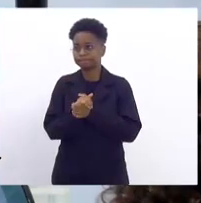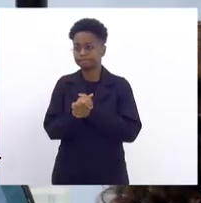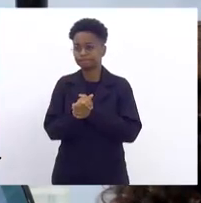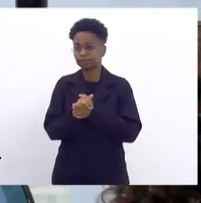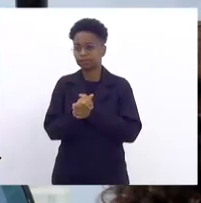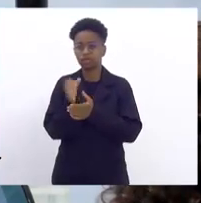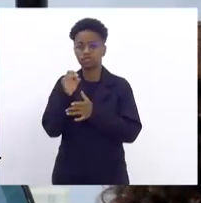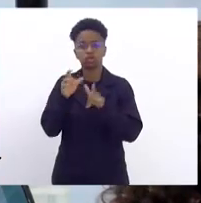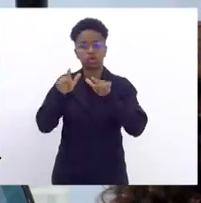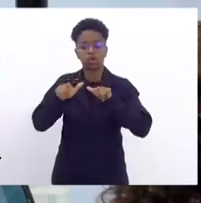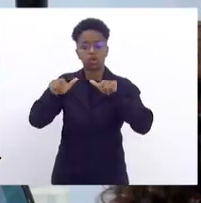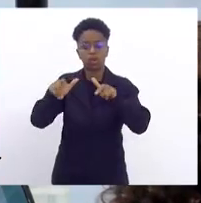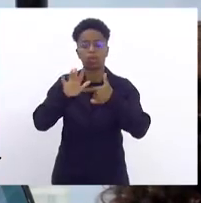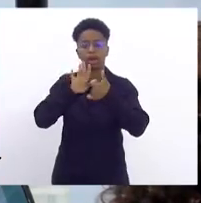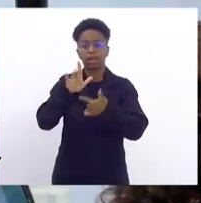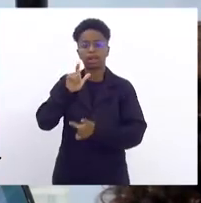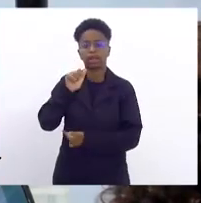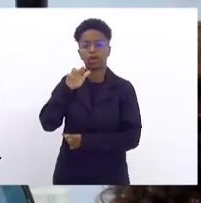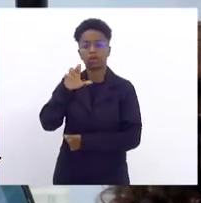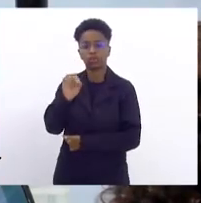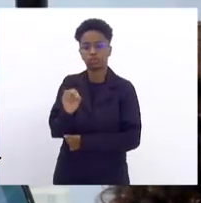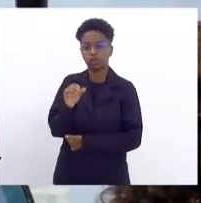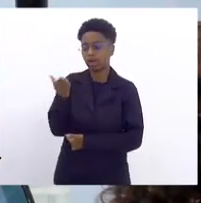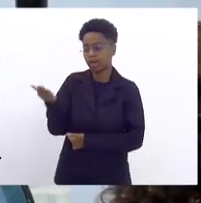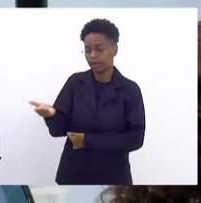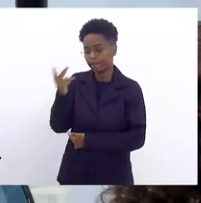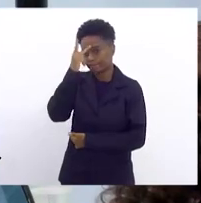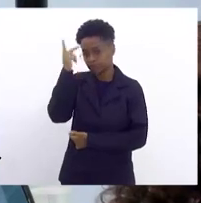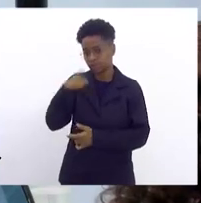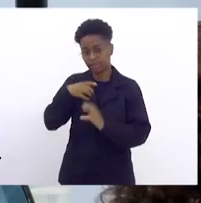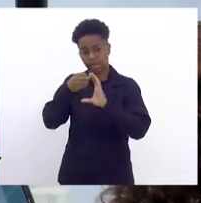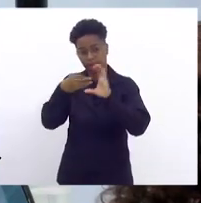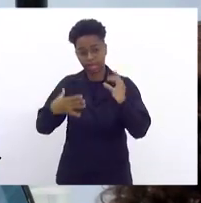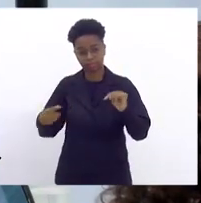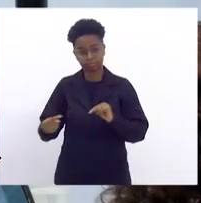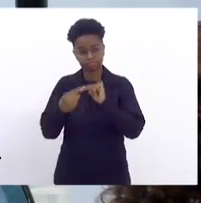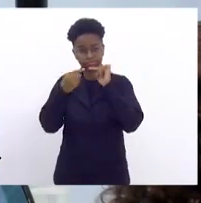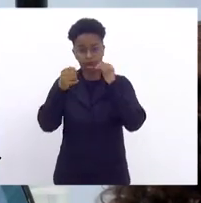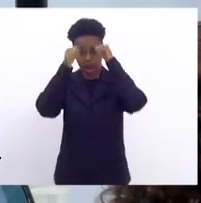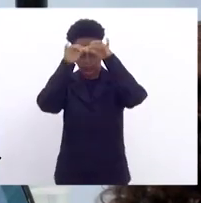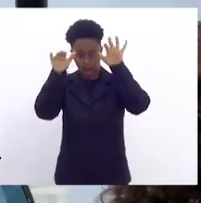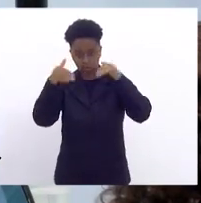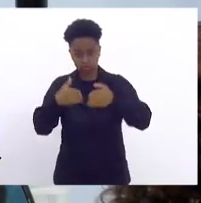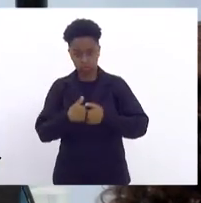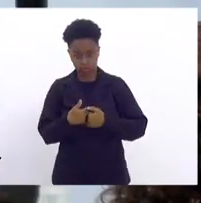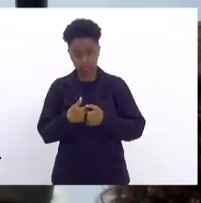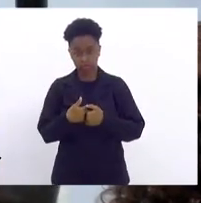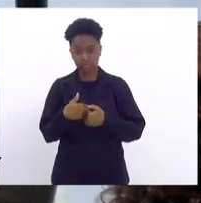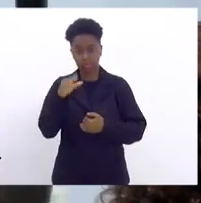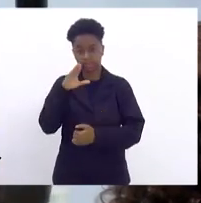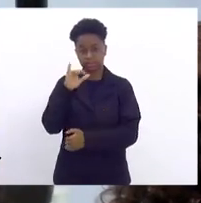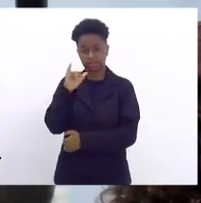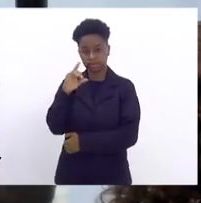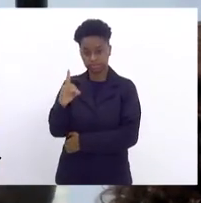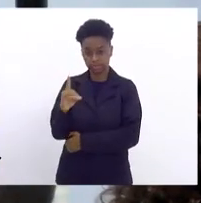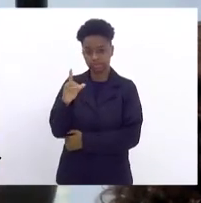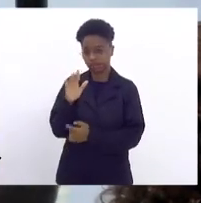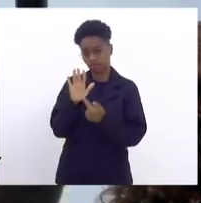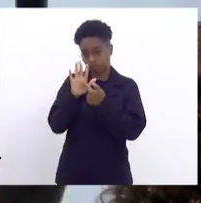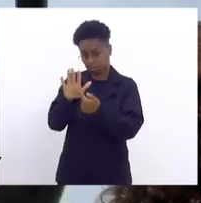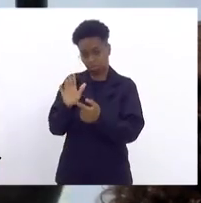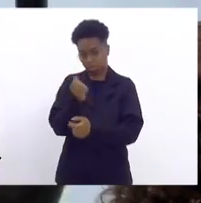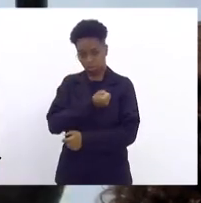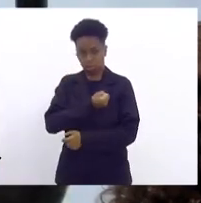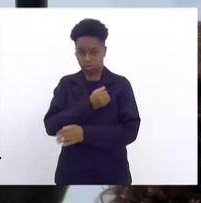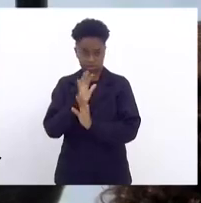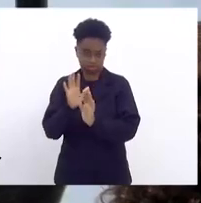declaro ou laudo que o fulano de tal está tem características compatíveis com transtornospecto autista CID dá